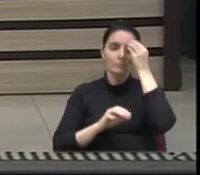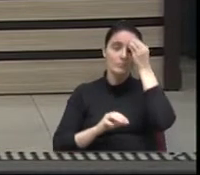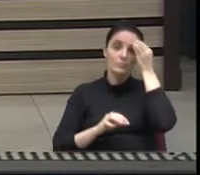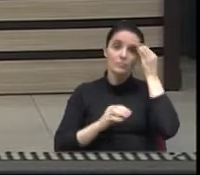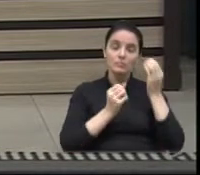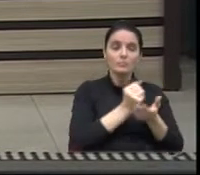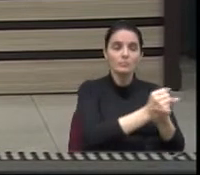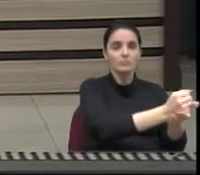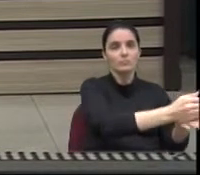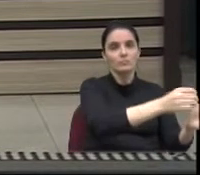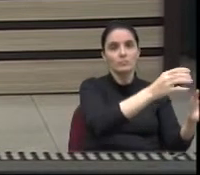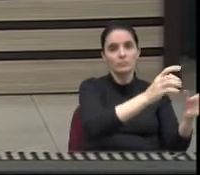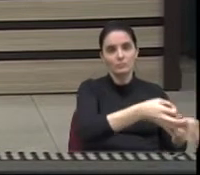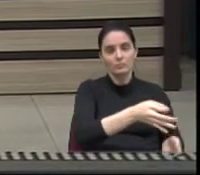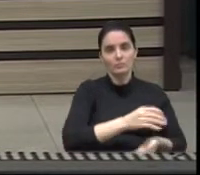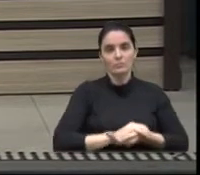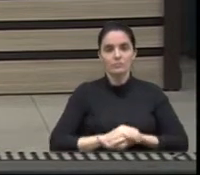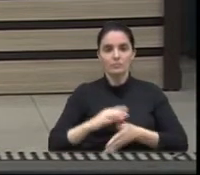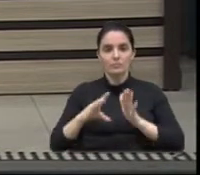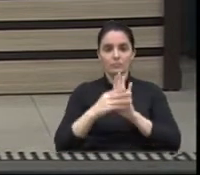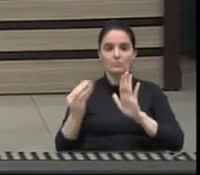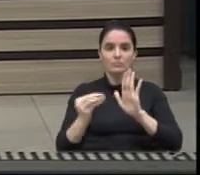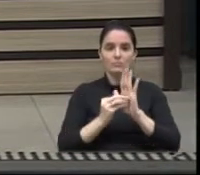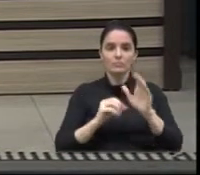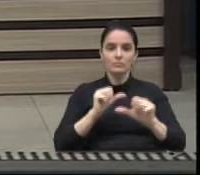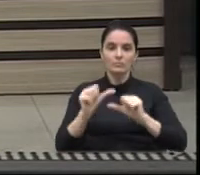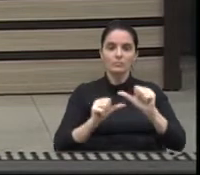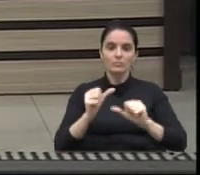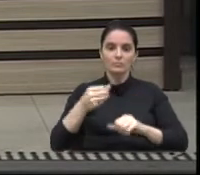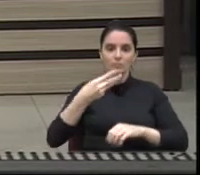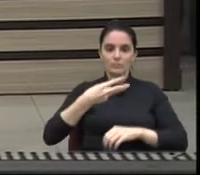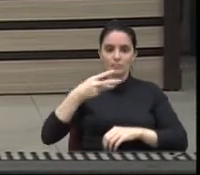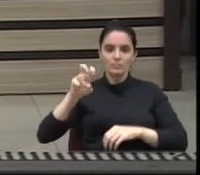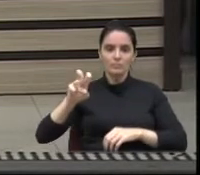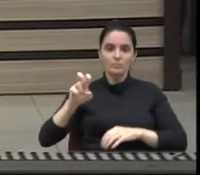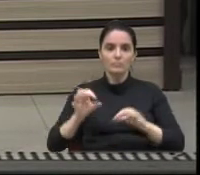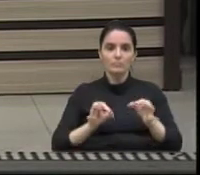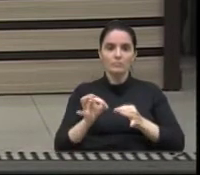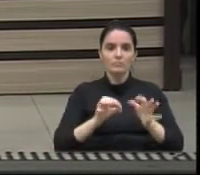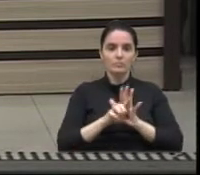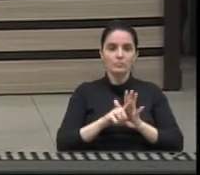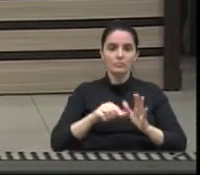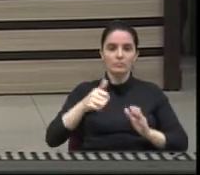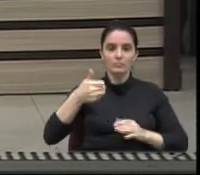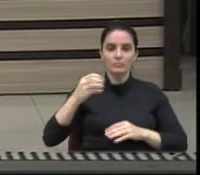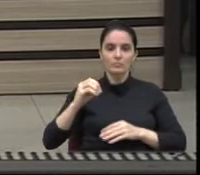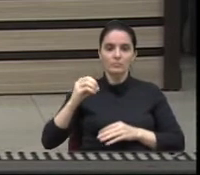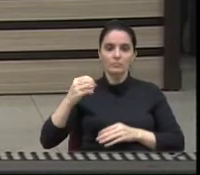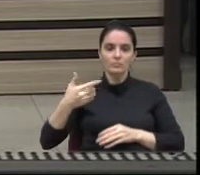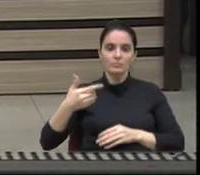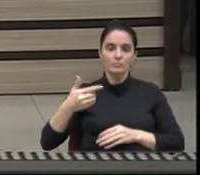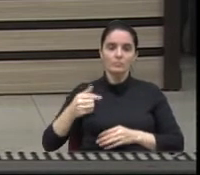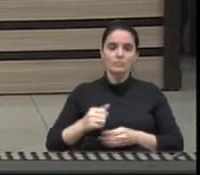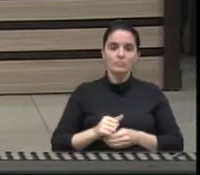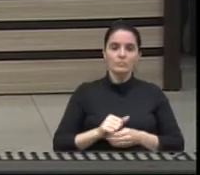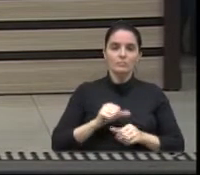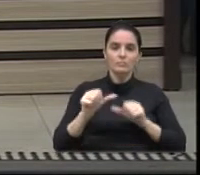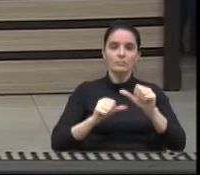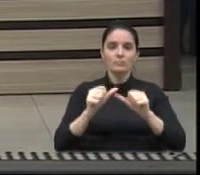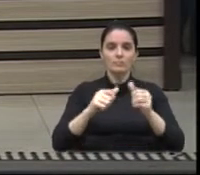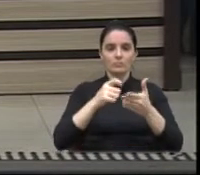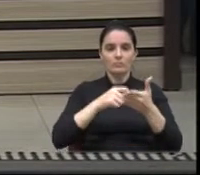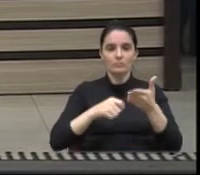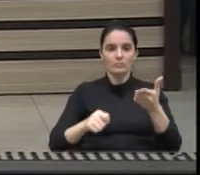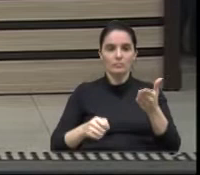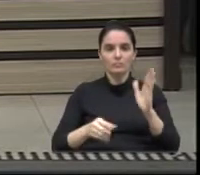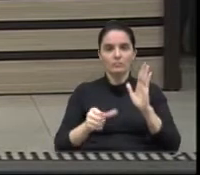encaminhada às comissões. Emenda modificativa número 35 ao projeto de lei 102/2017. Modifica a redação do artigo